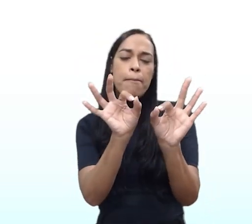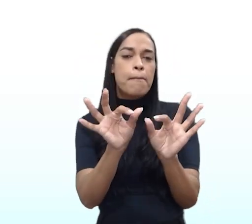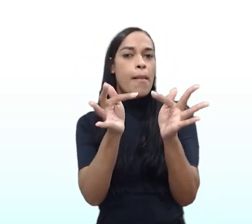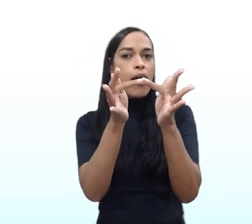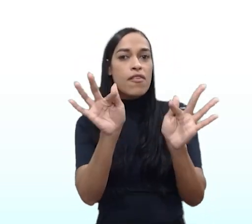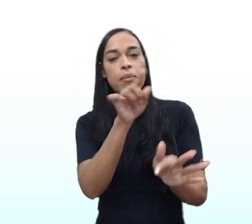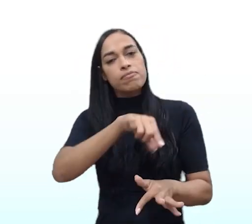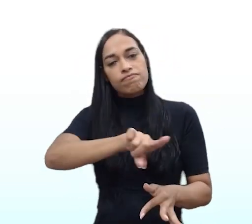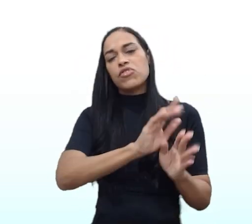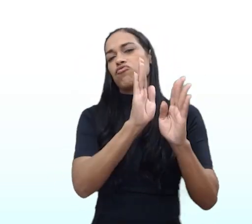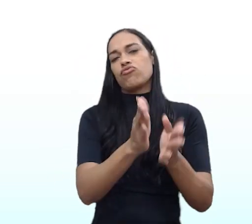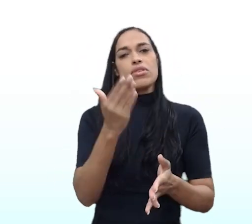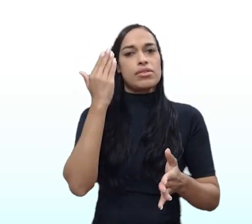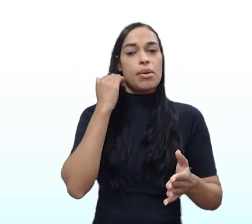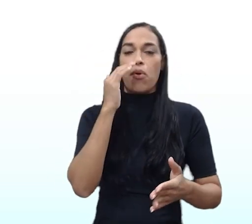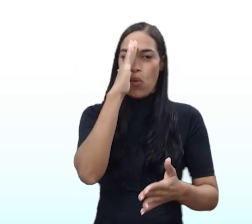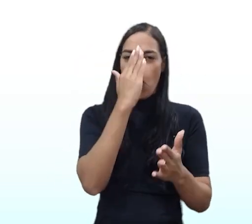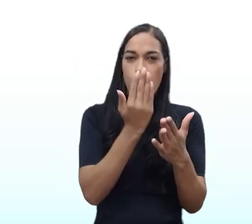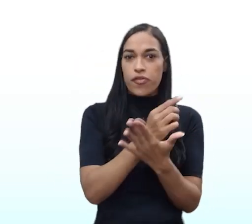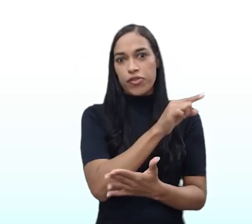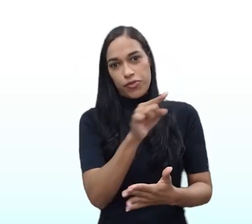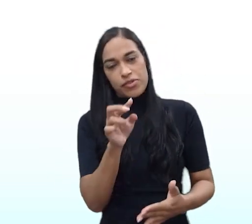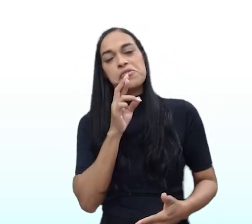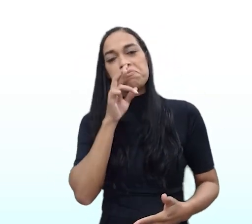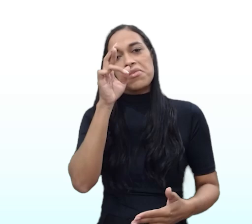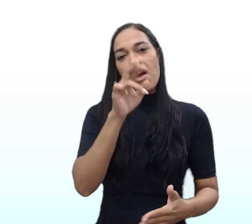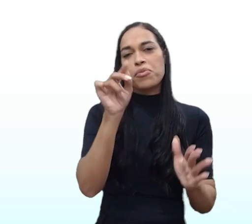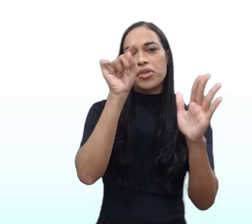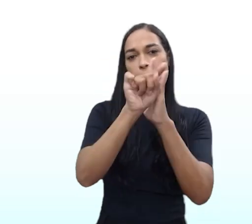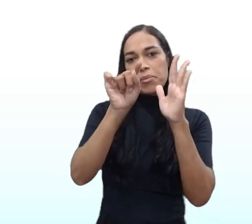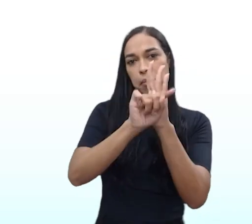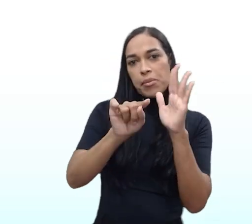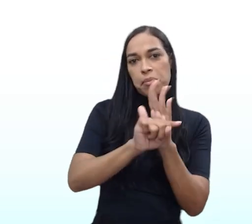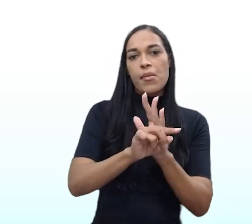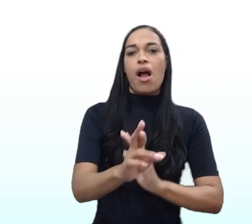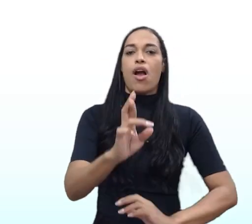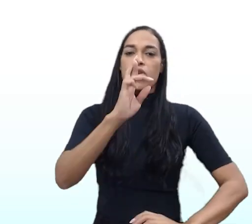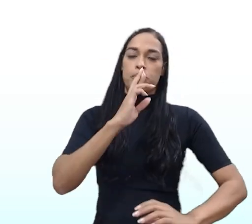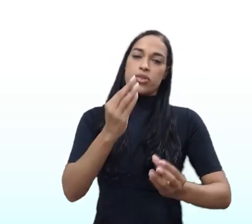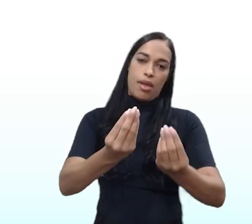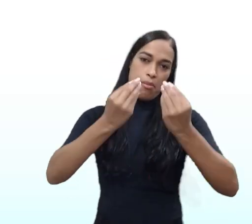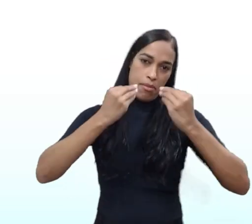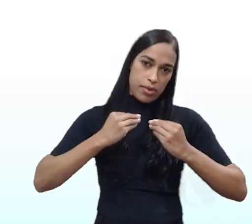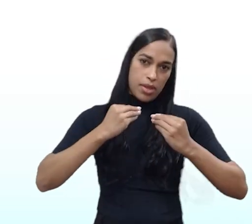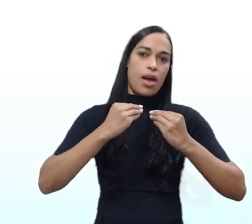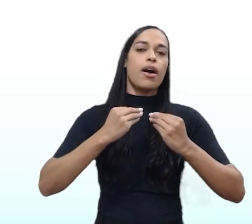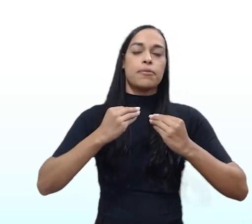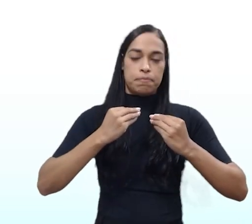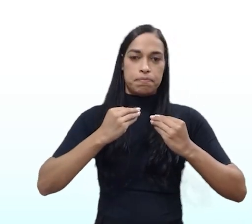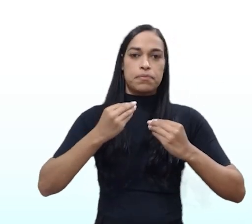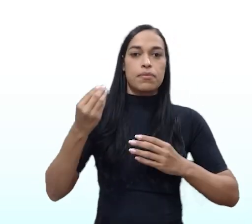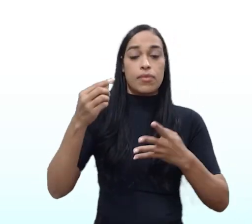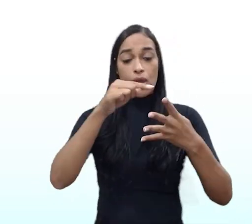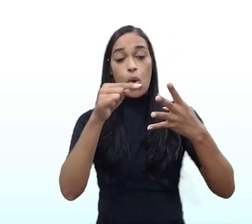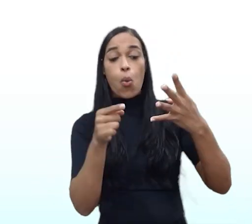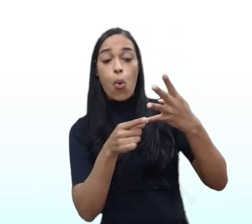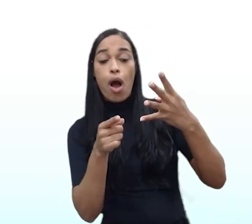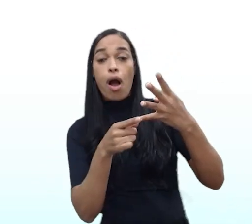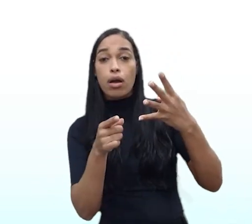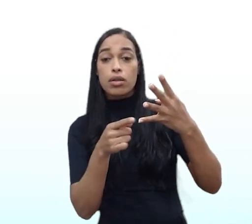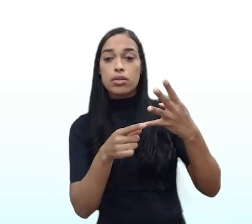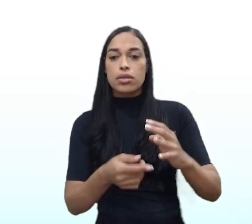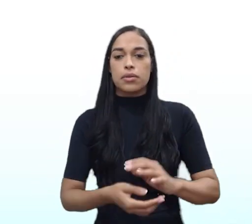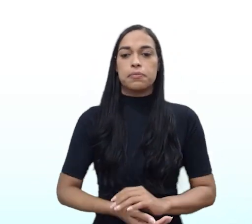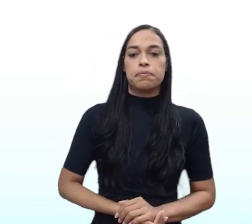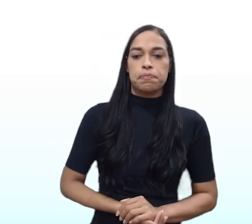montagem, mas o resto você já sabe. E eu confio em você para resolver essas questões, mandar para a gente aí também as noções. Quarta